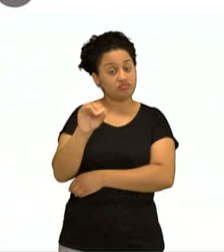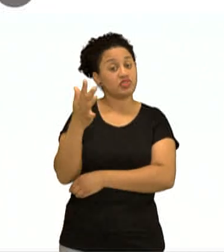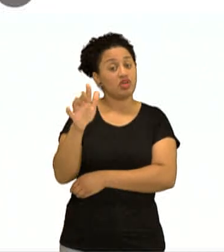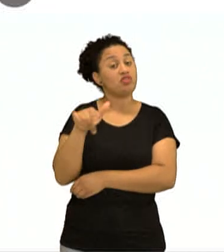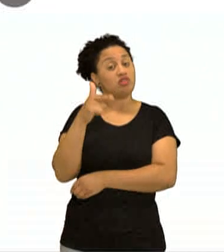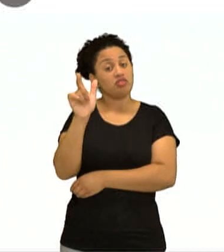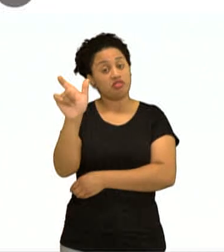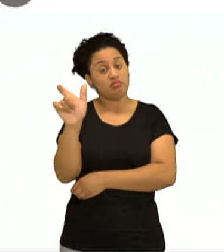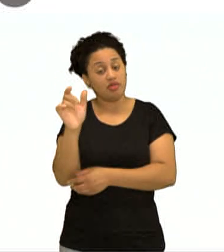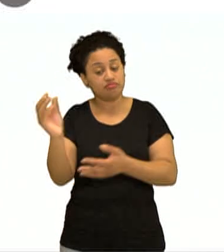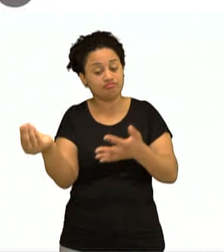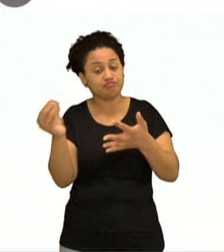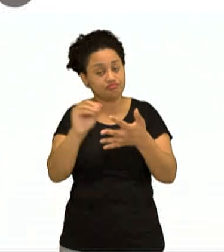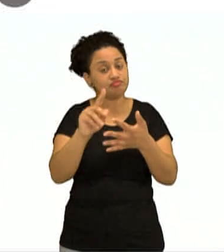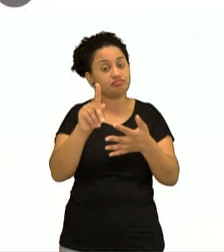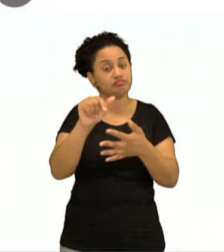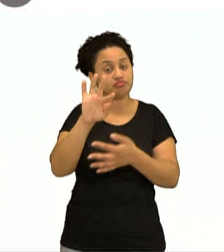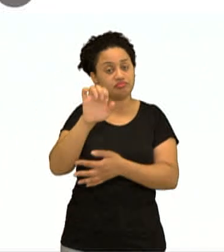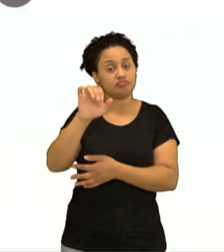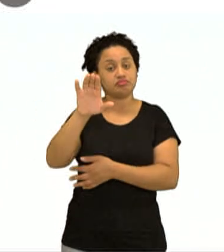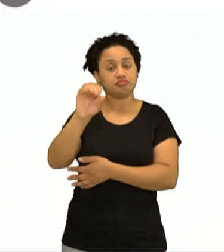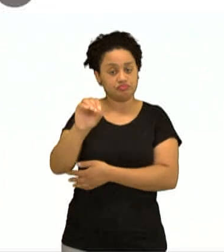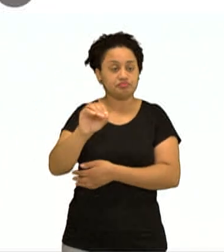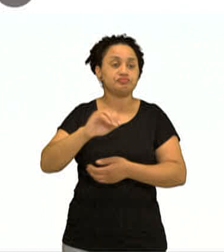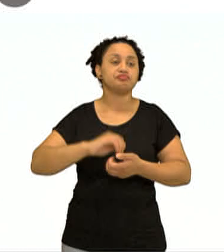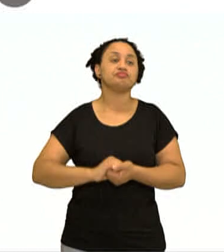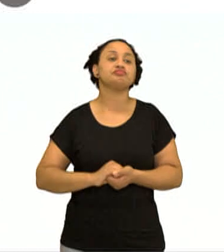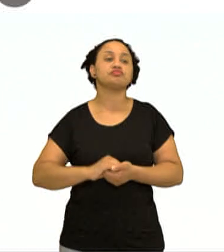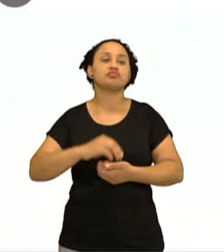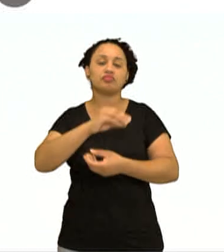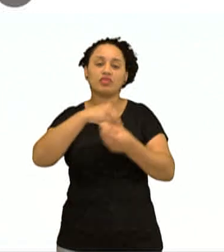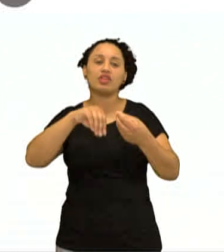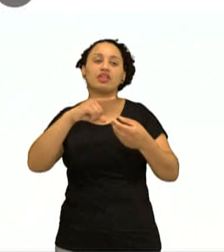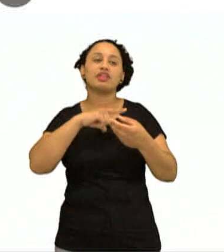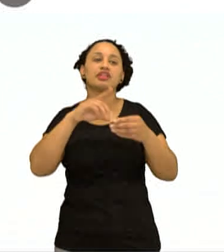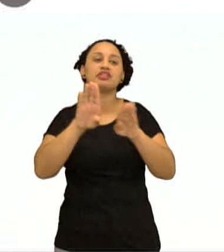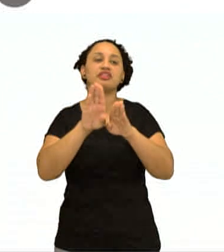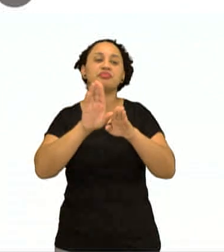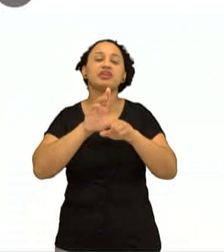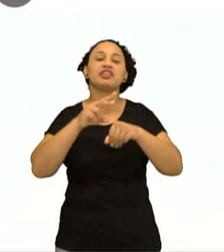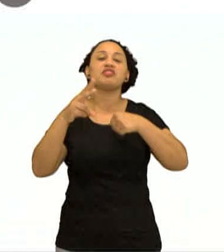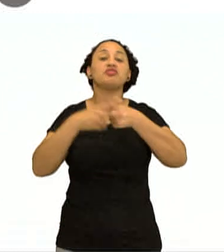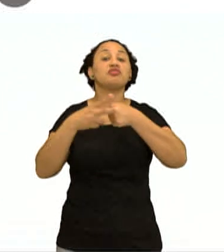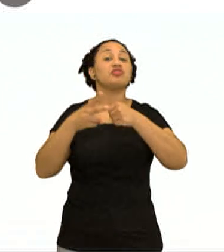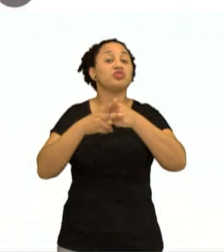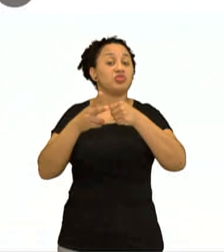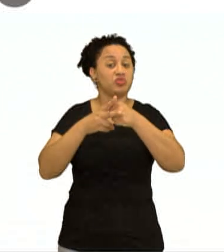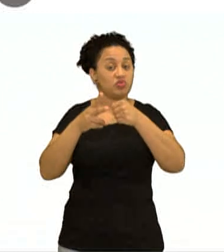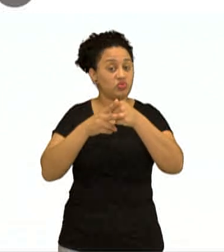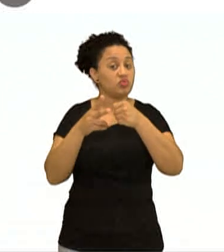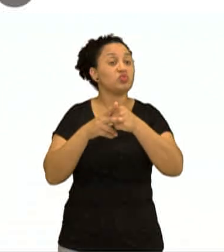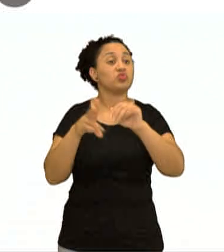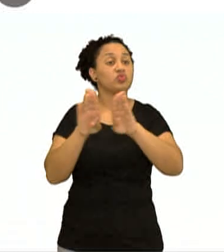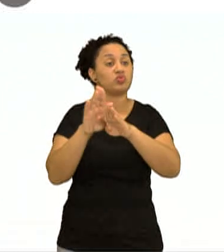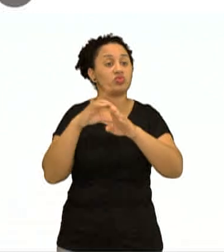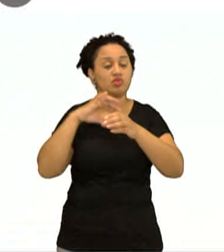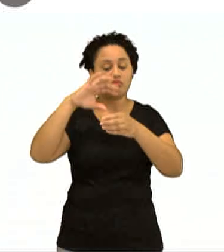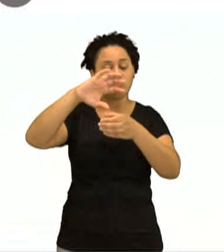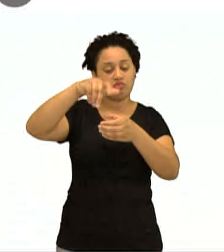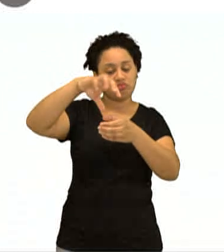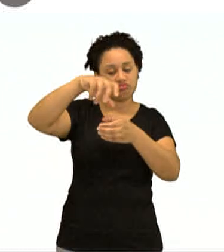você colocou seja plástico. No meio nós encontramos um vidro com a sua